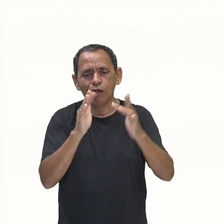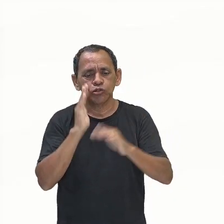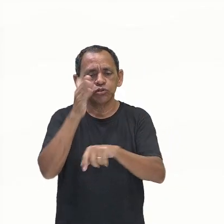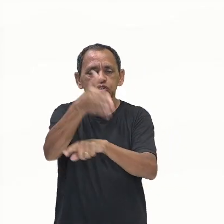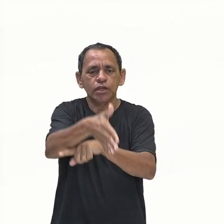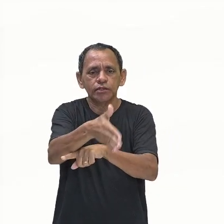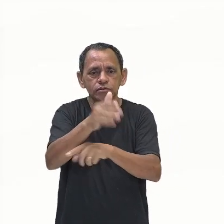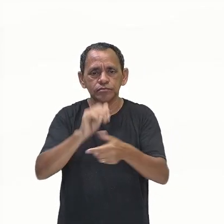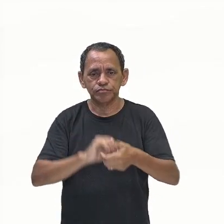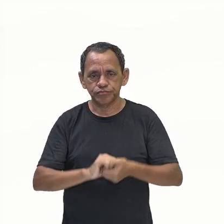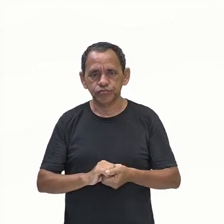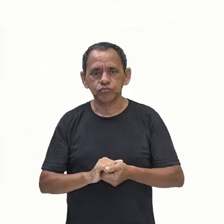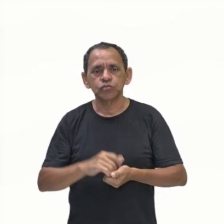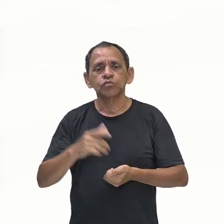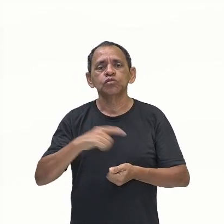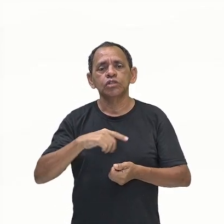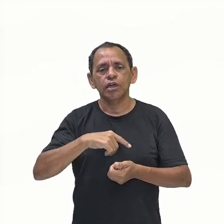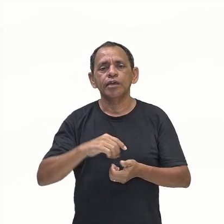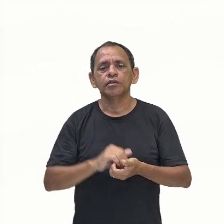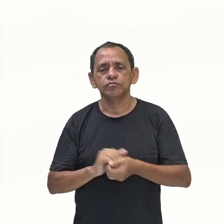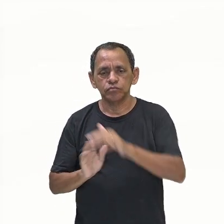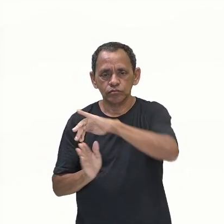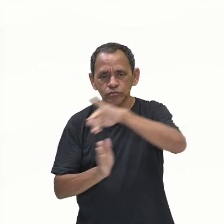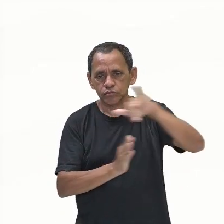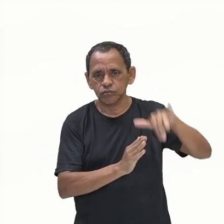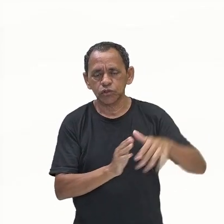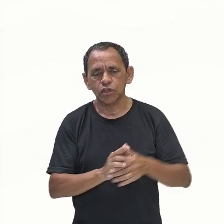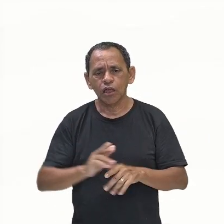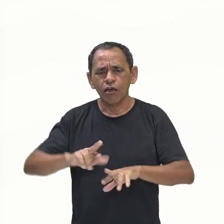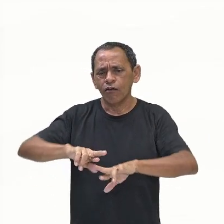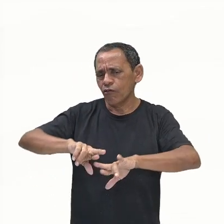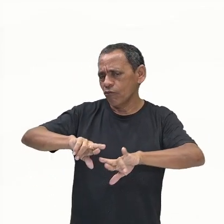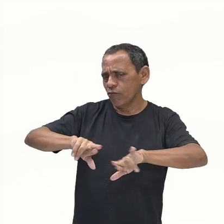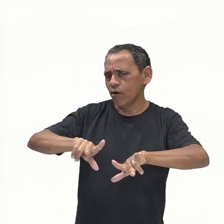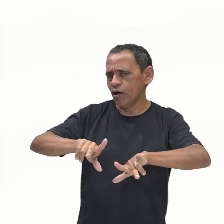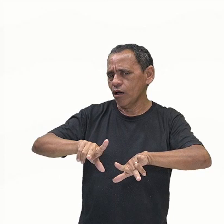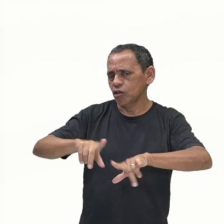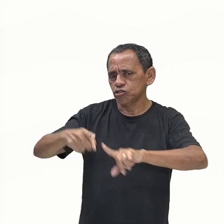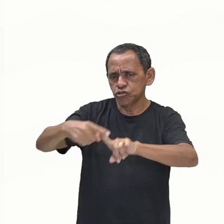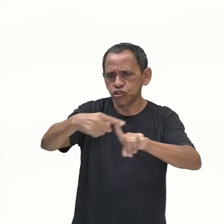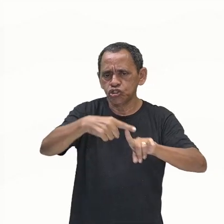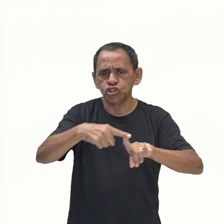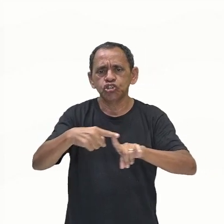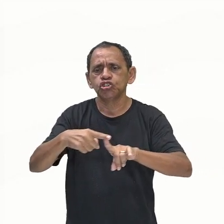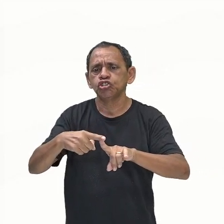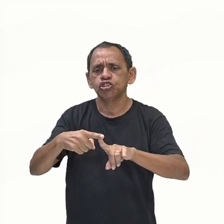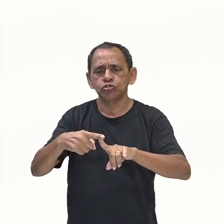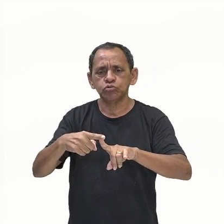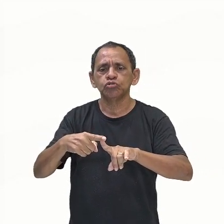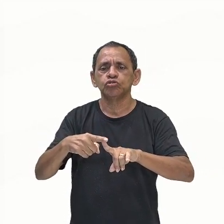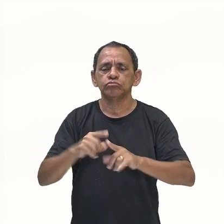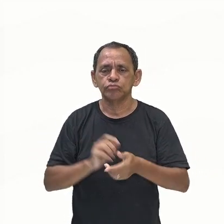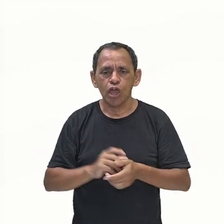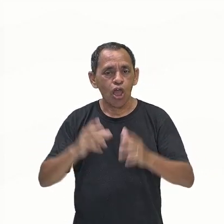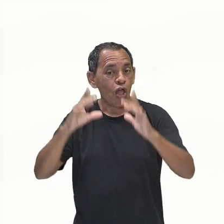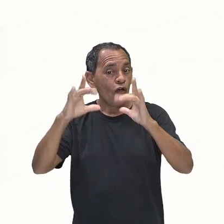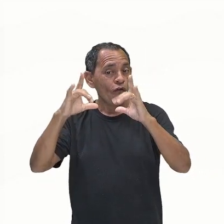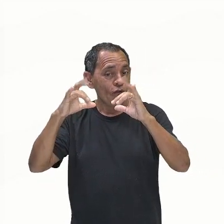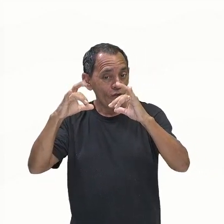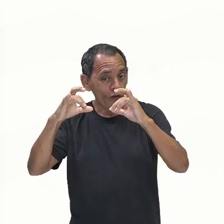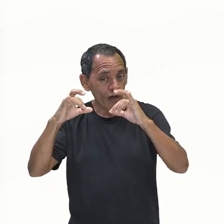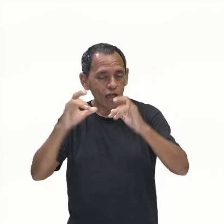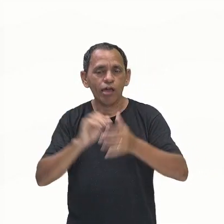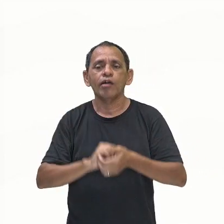temos diferentes tipos de sensores, tá? São equipamentos fotográficos, scanners de satélites e